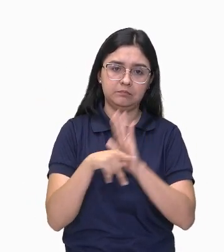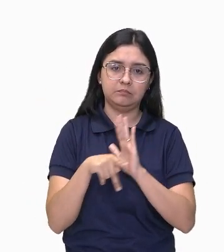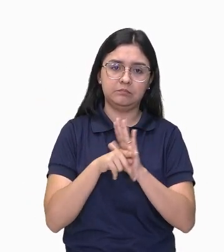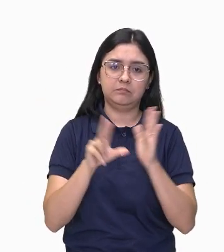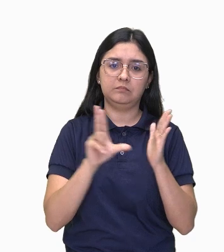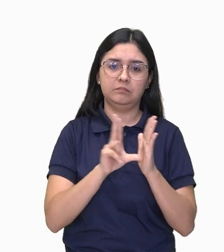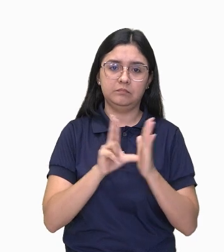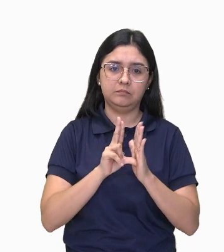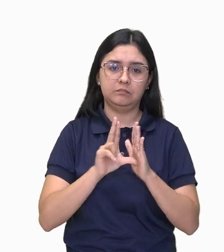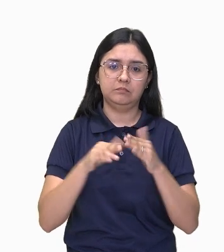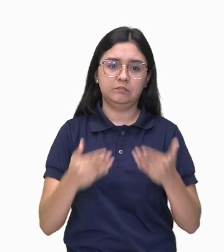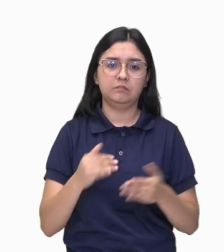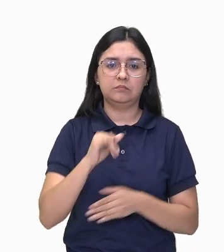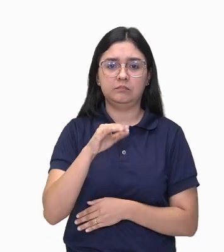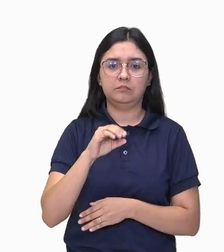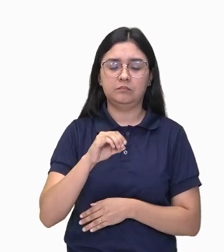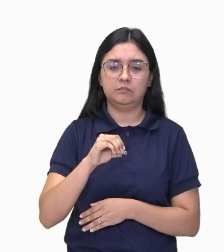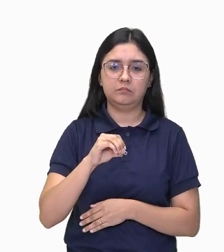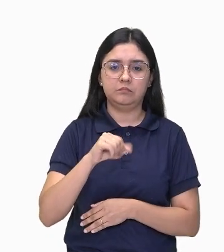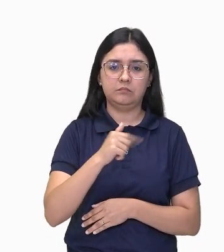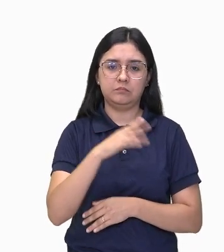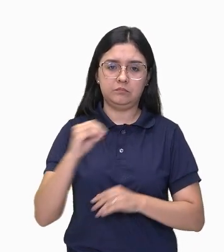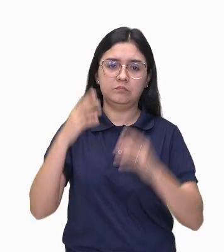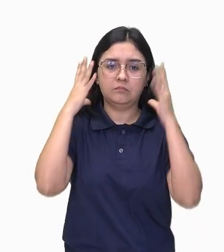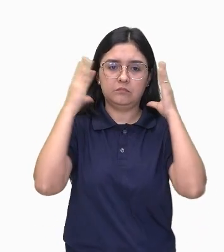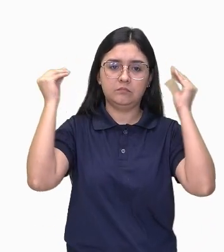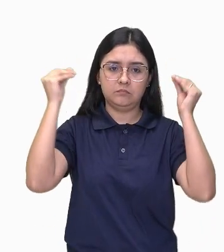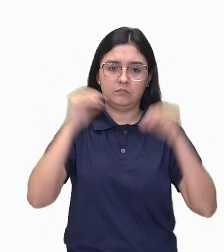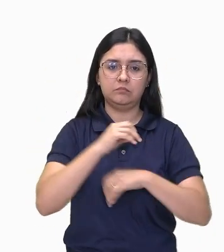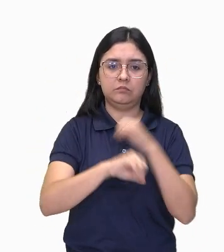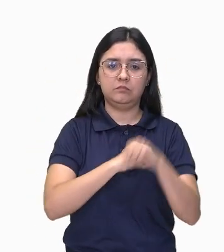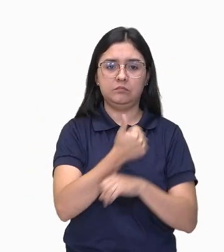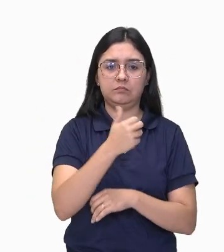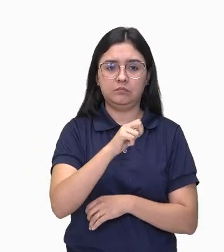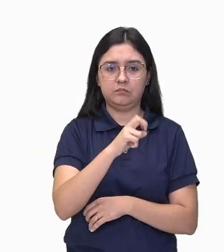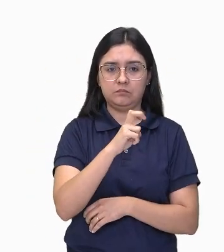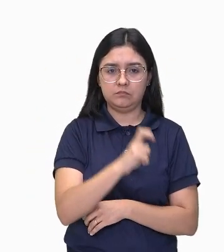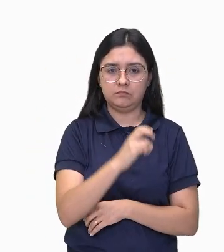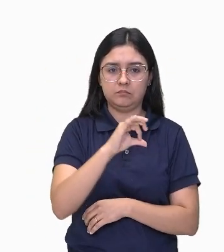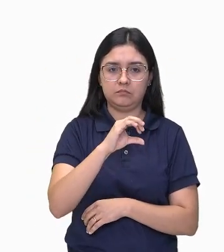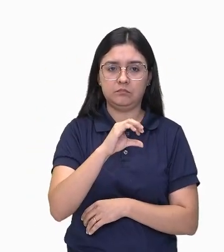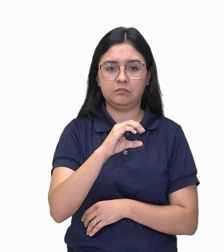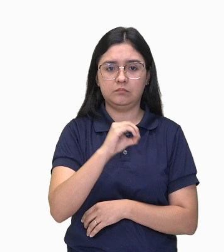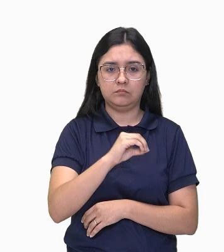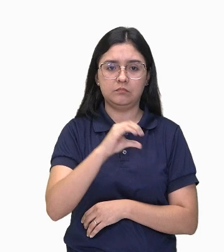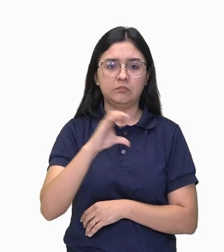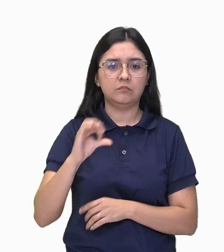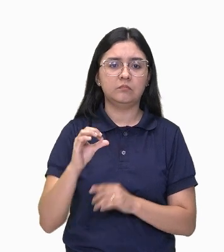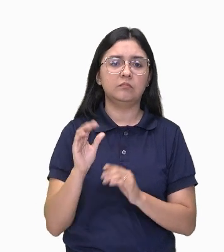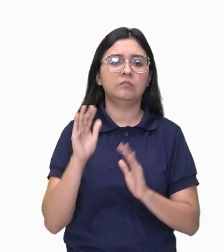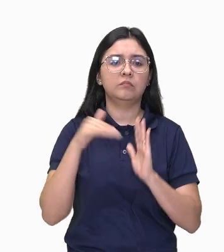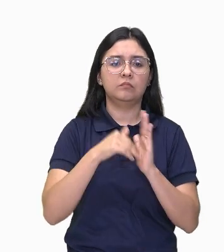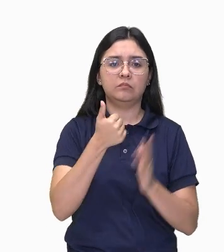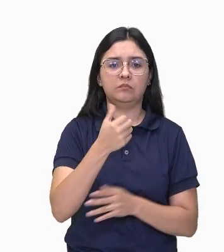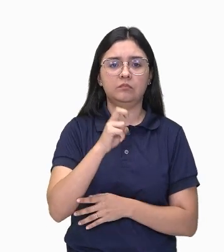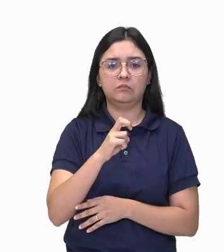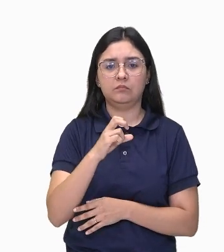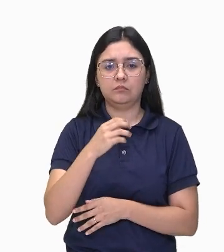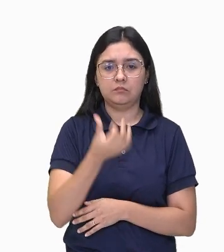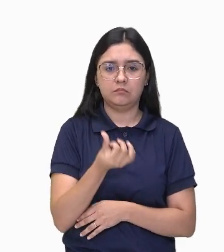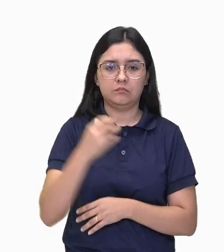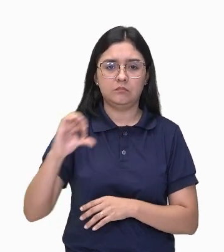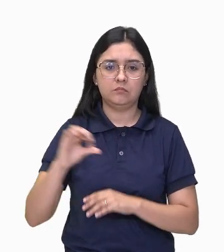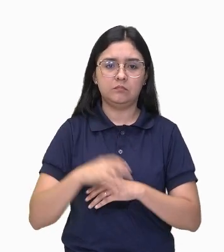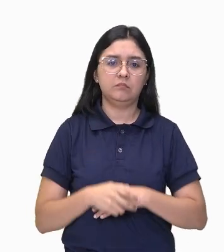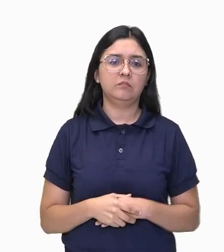Calvino, 1509 a 1564. Pertencente à burguesia influenciado pelo humanismo e